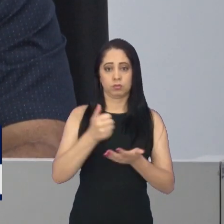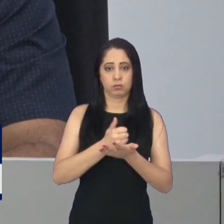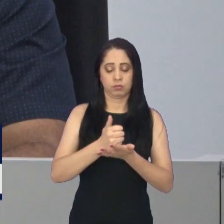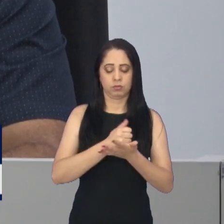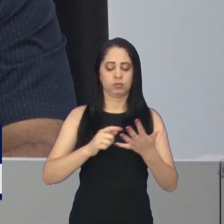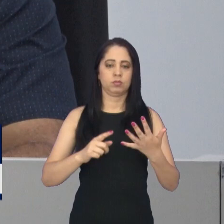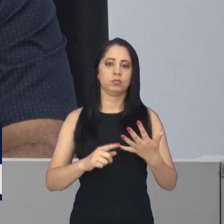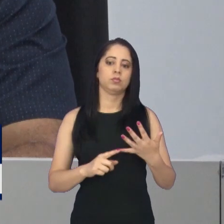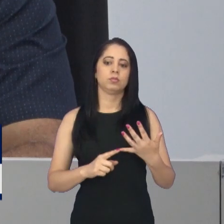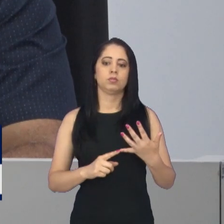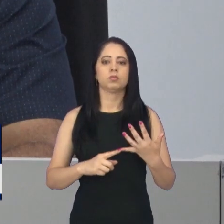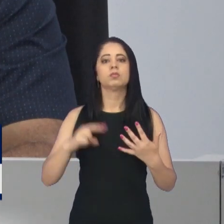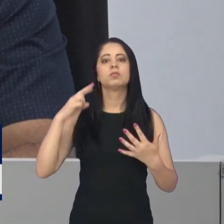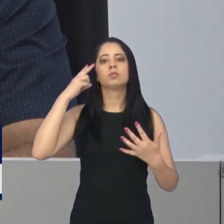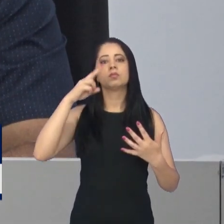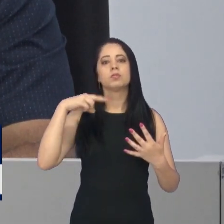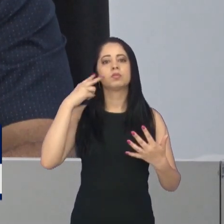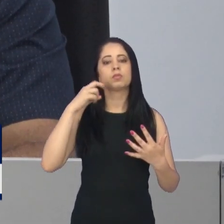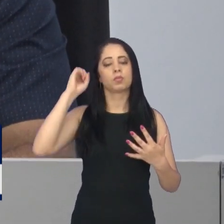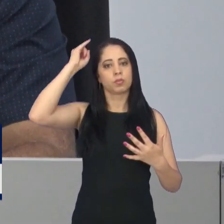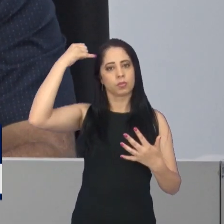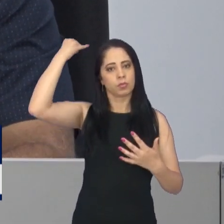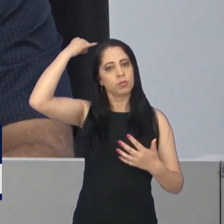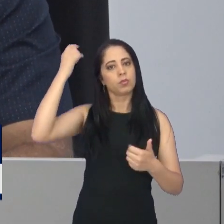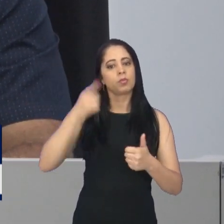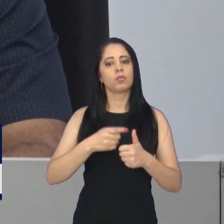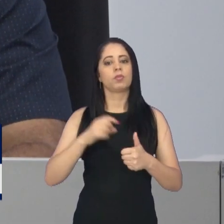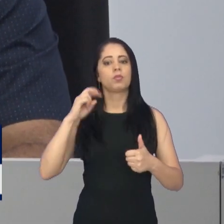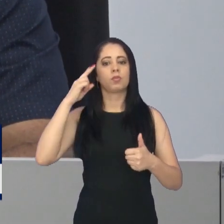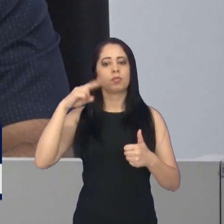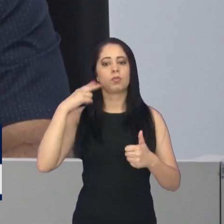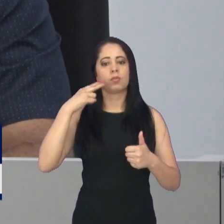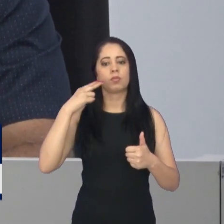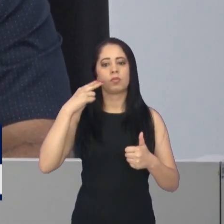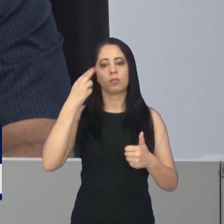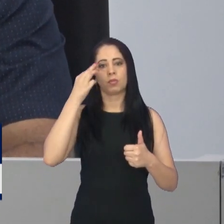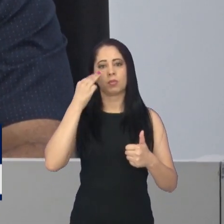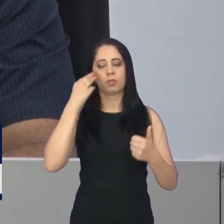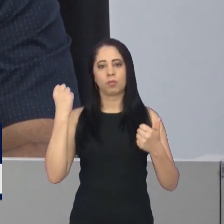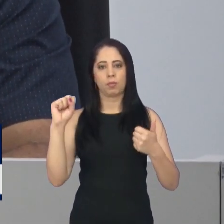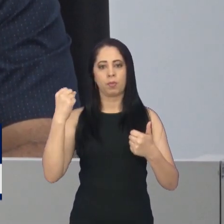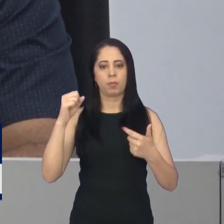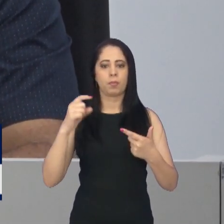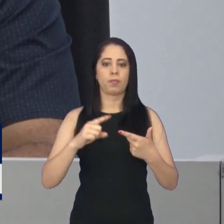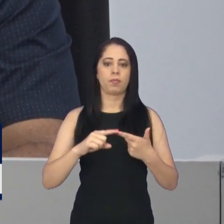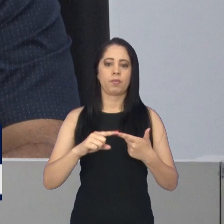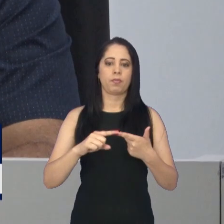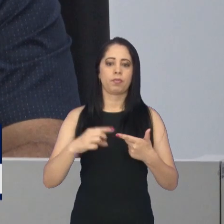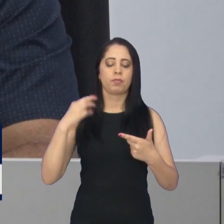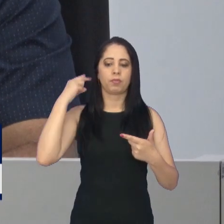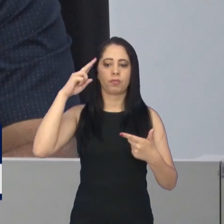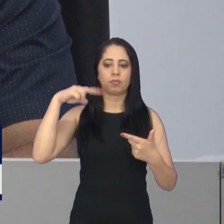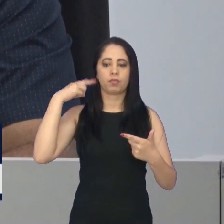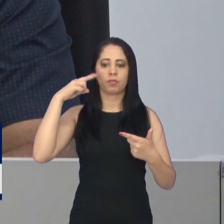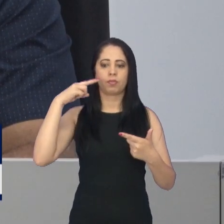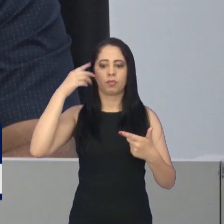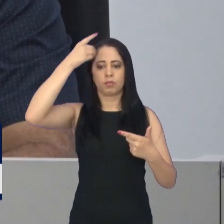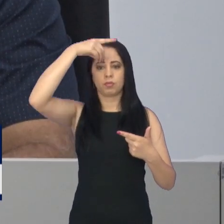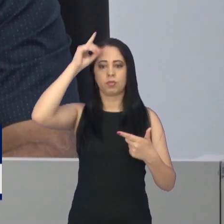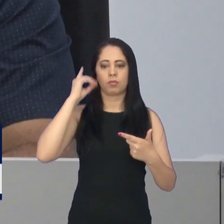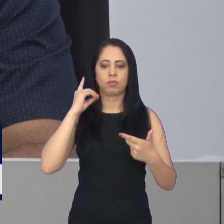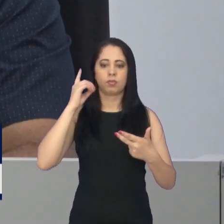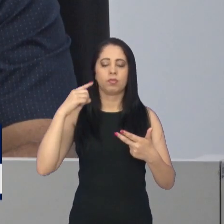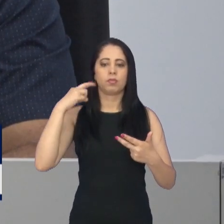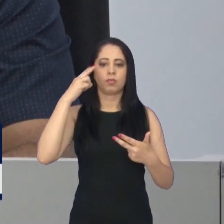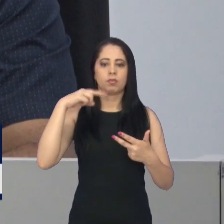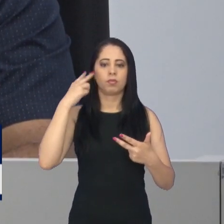Farmácia, vereador Dr. José Cláudio, vereador Marcão da Academia, vereadora Dulce